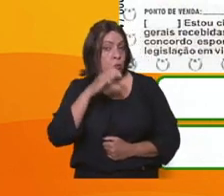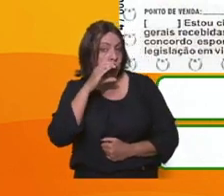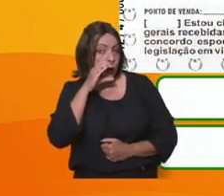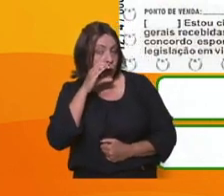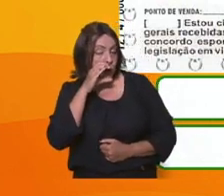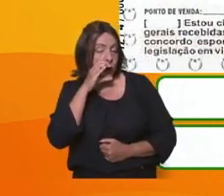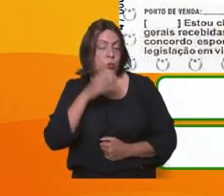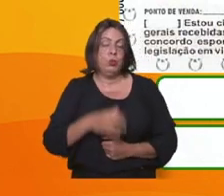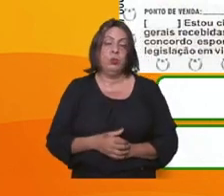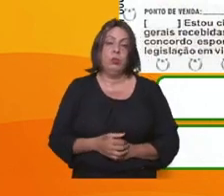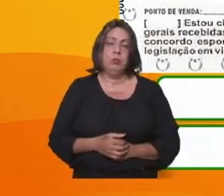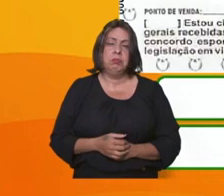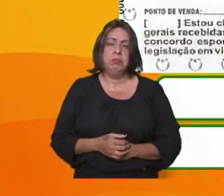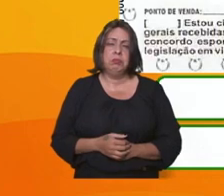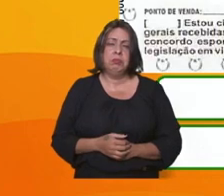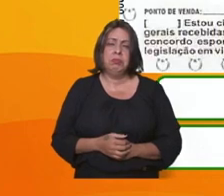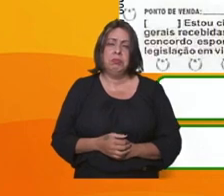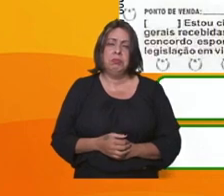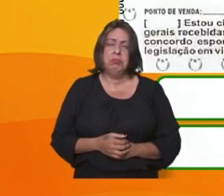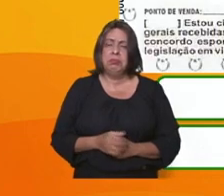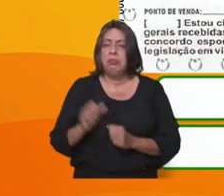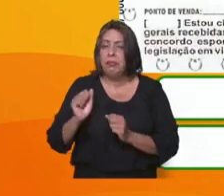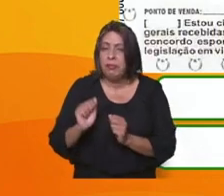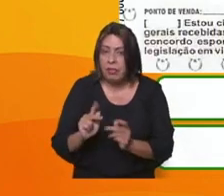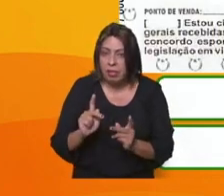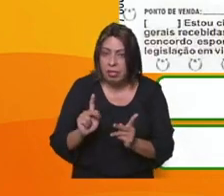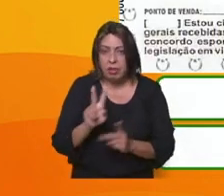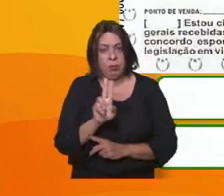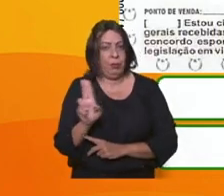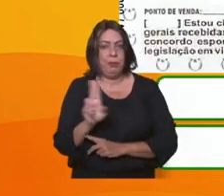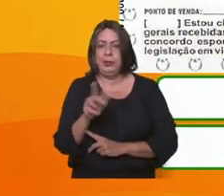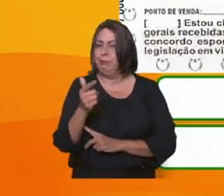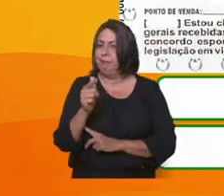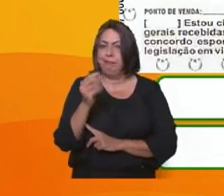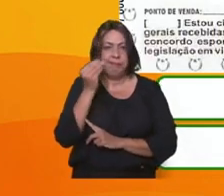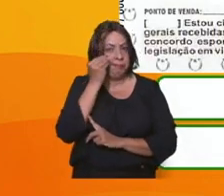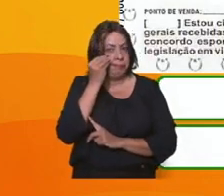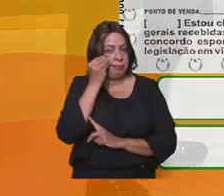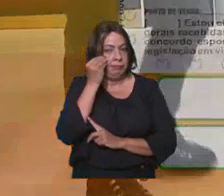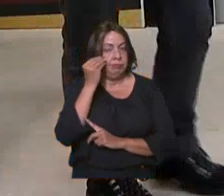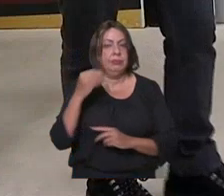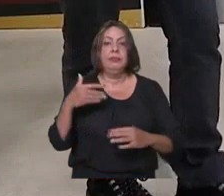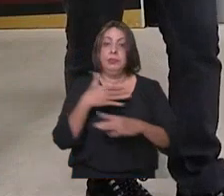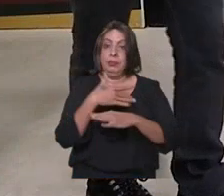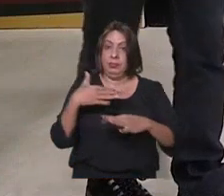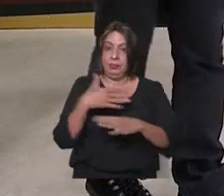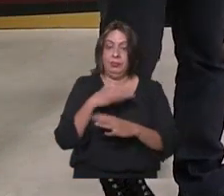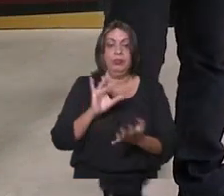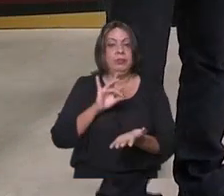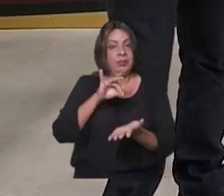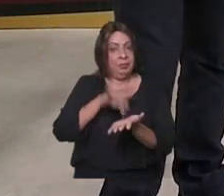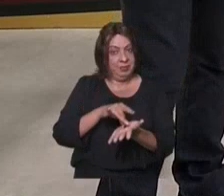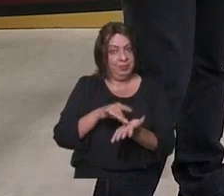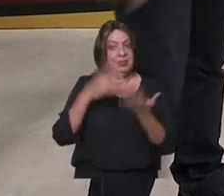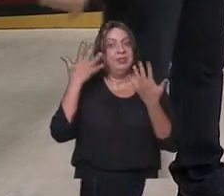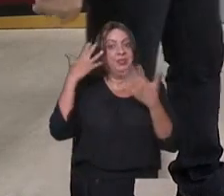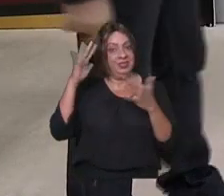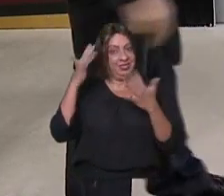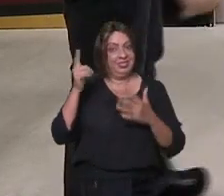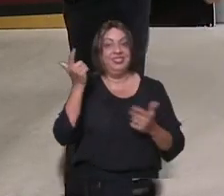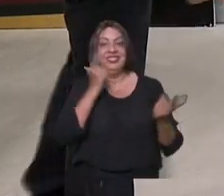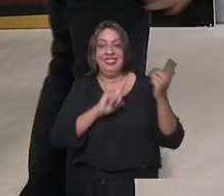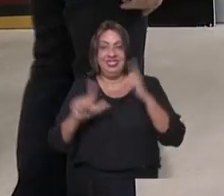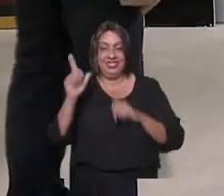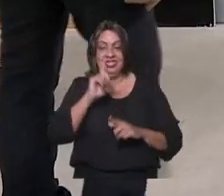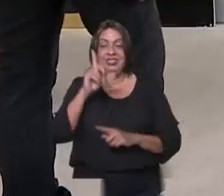Aracaju. Não deu para identificar a promotora ali, mas é da Regional Centro, está confirmado. Então, parabéns, mais um ganhador